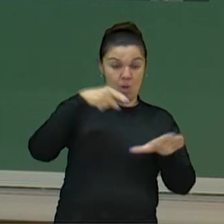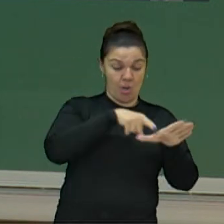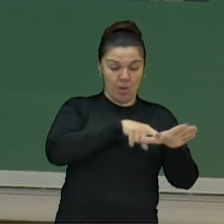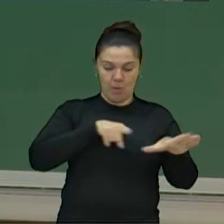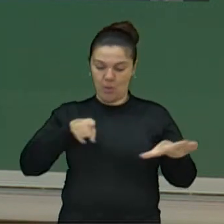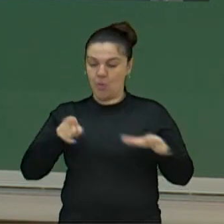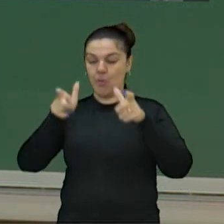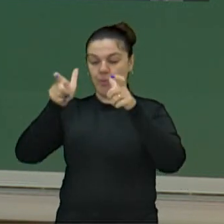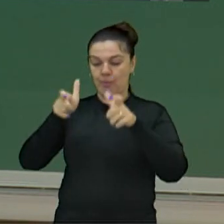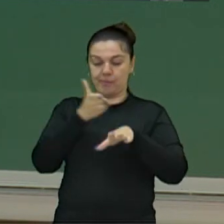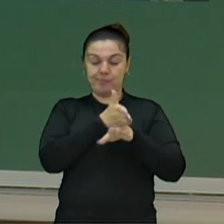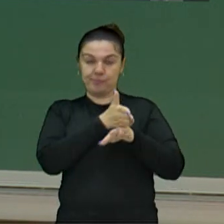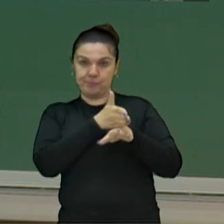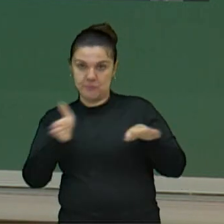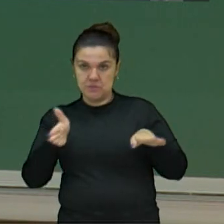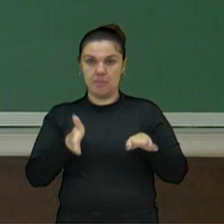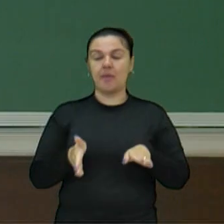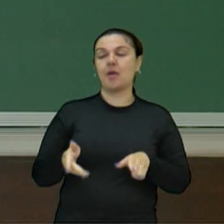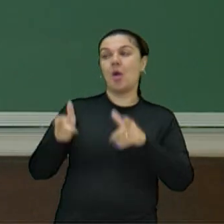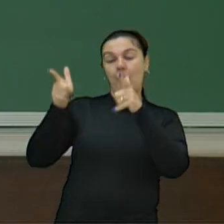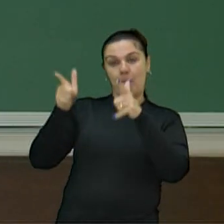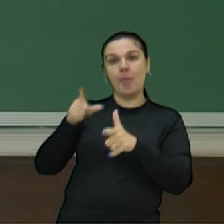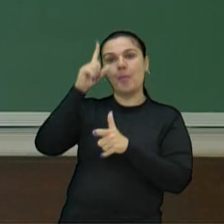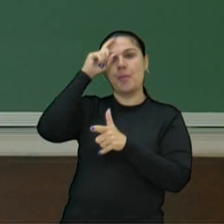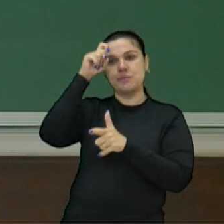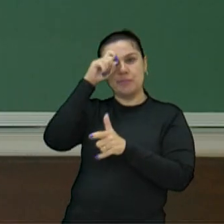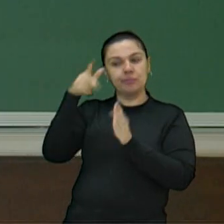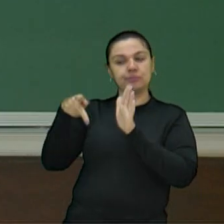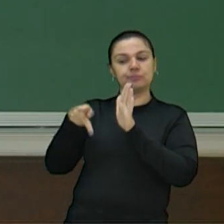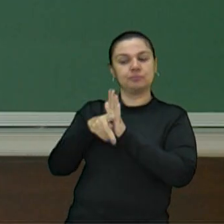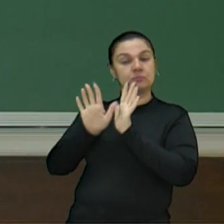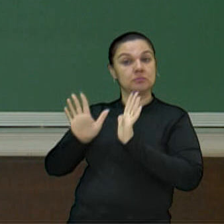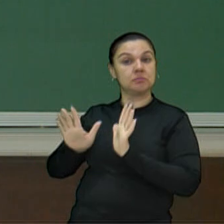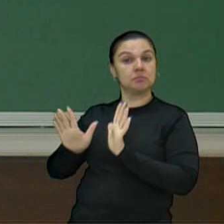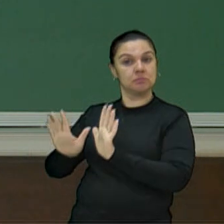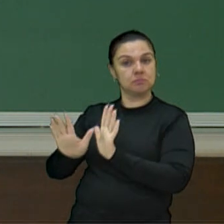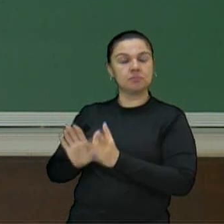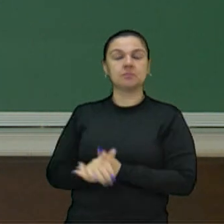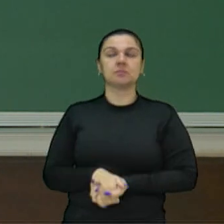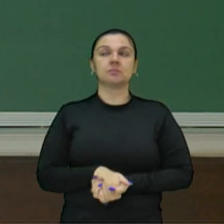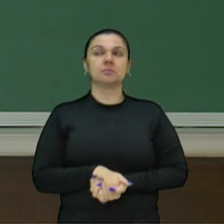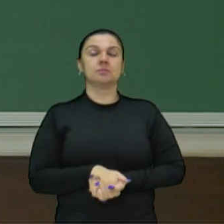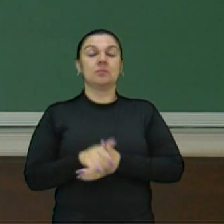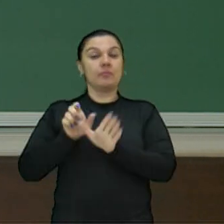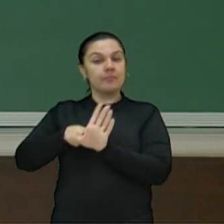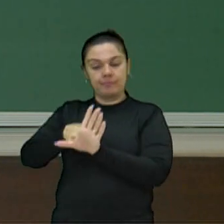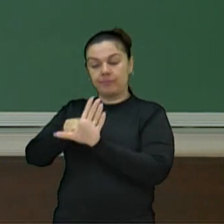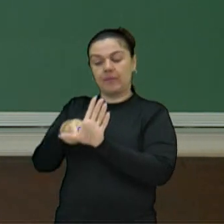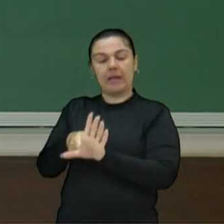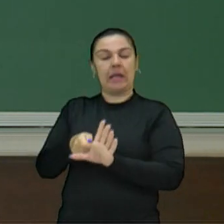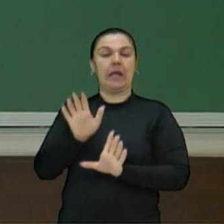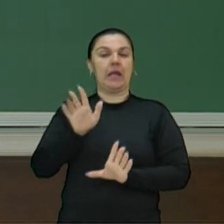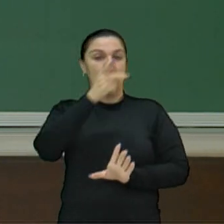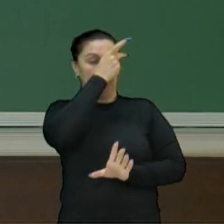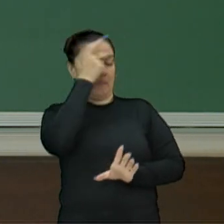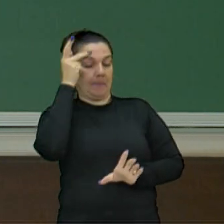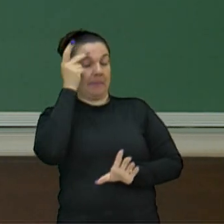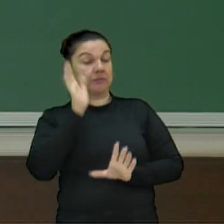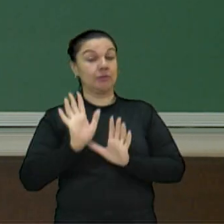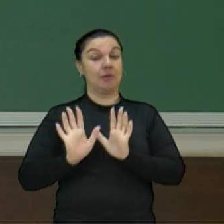num espaço separado, né? No manicômio, ele vai ser considerado um sujeito que